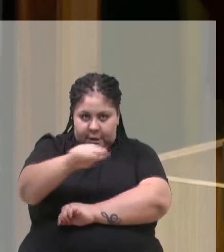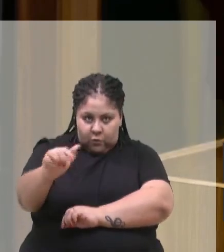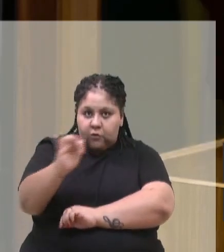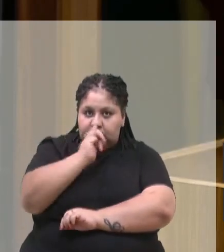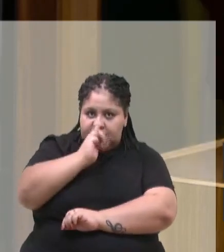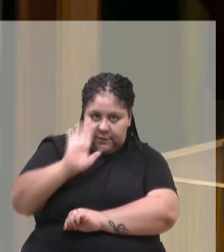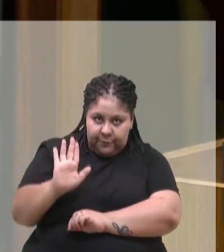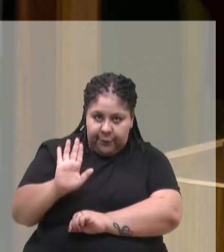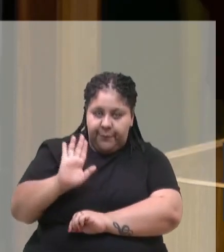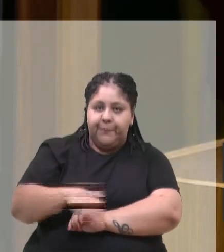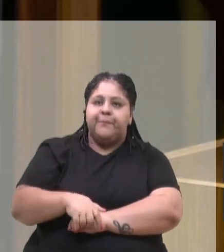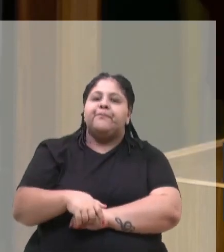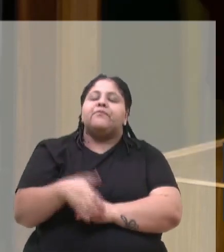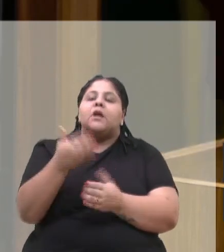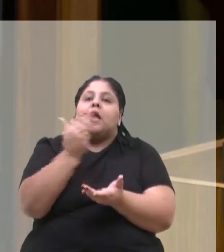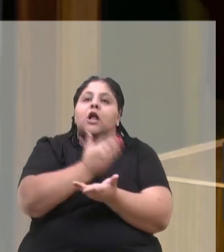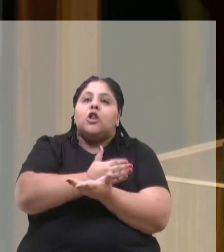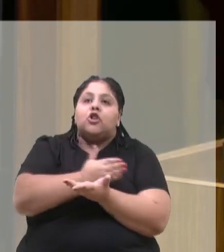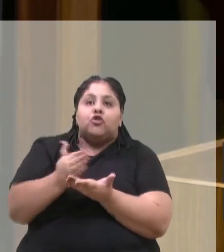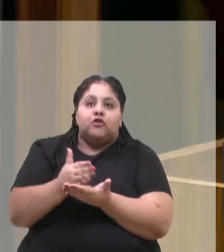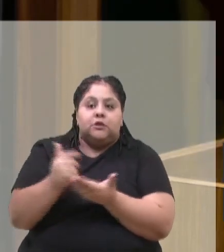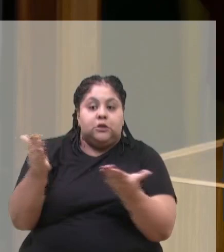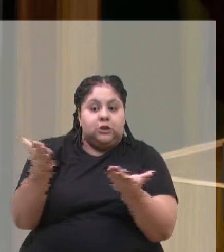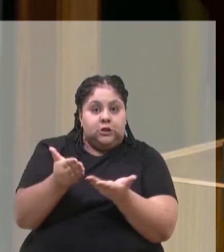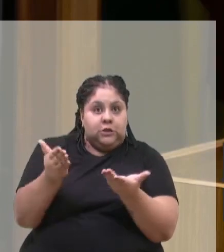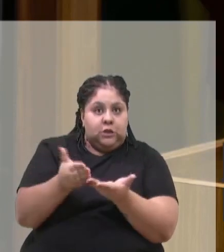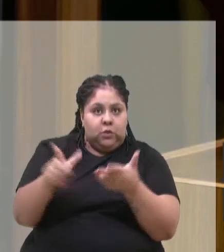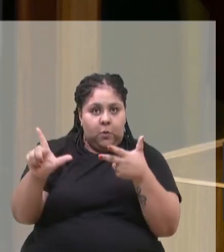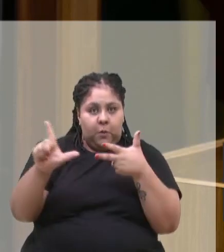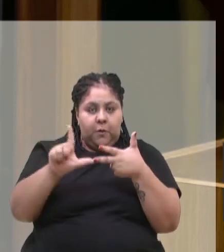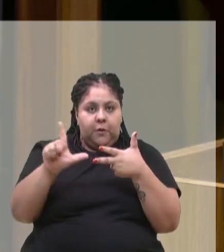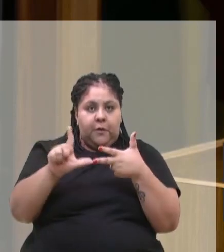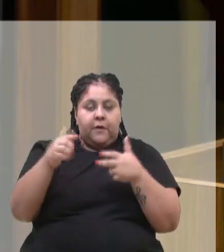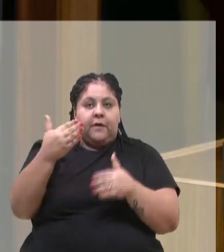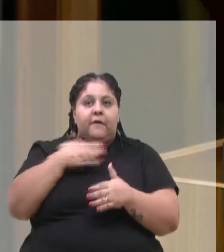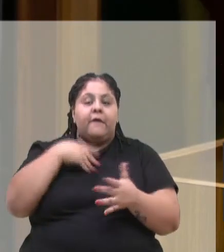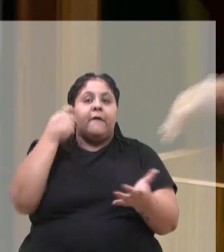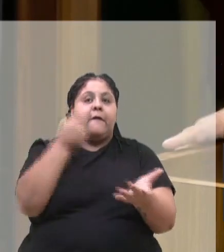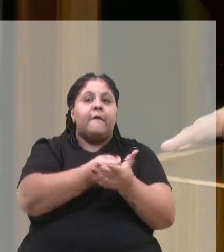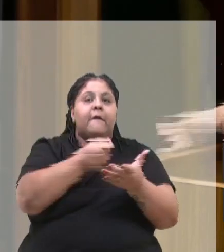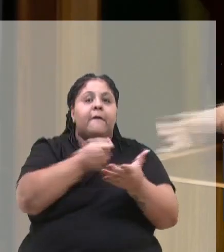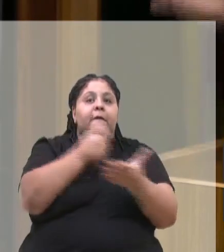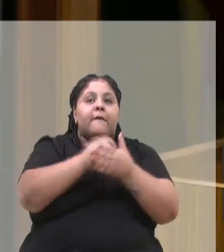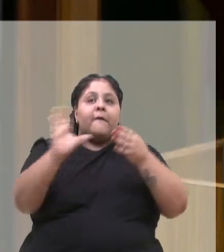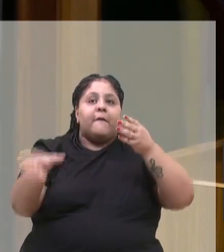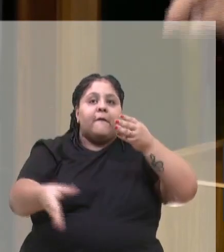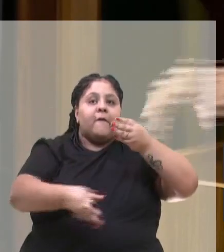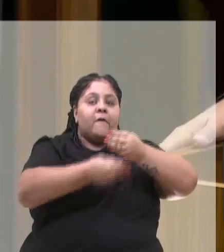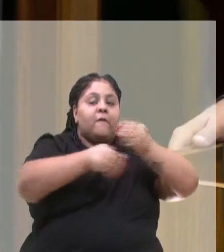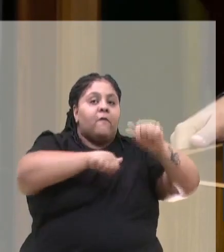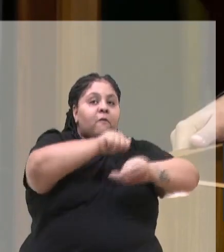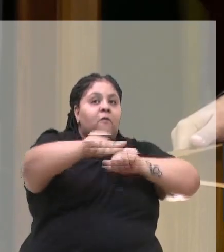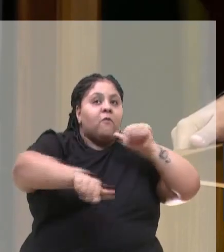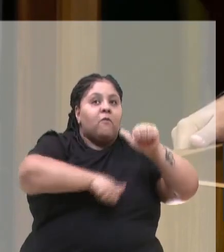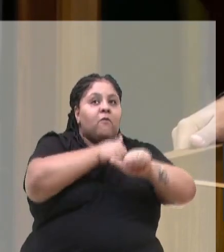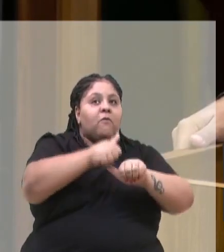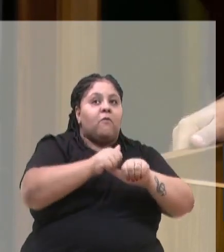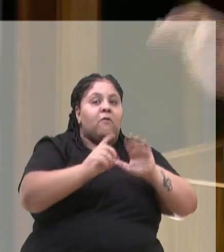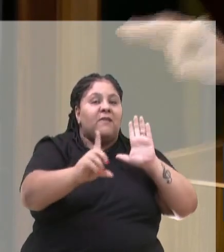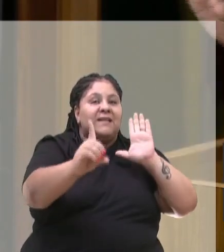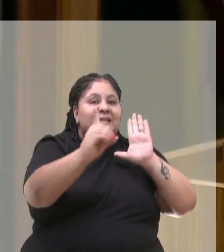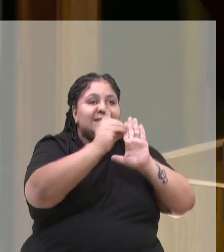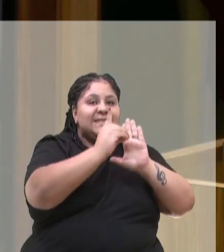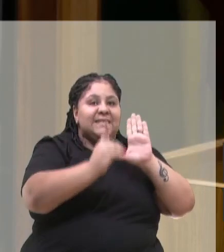exemplo? No início da atual legislatura, eu propus uma moção de contrariedade ao decreto